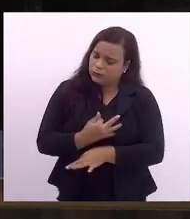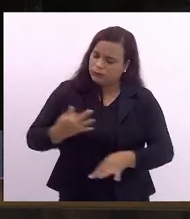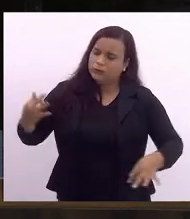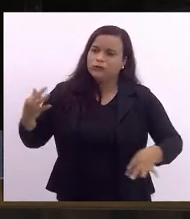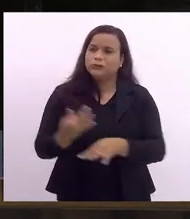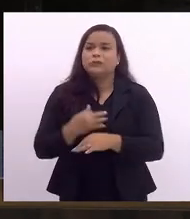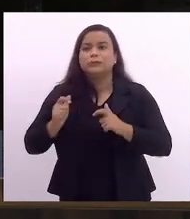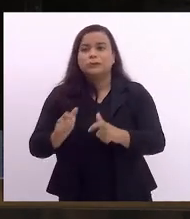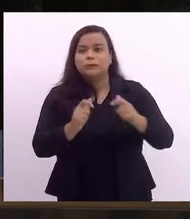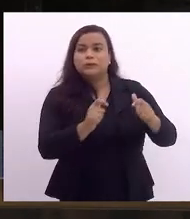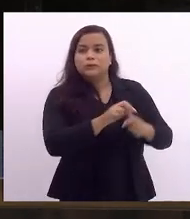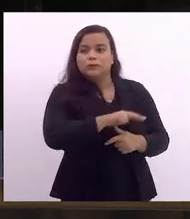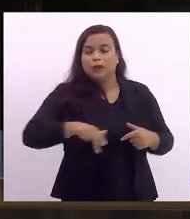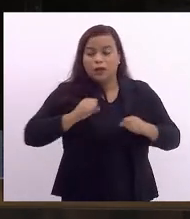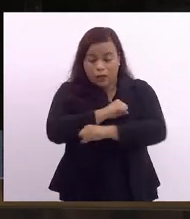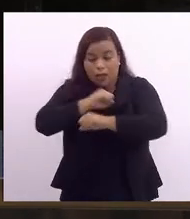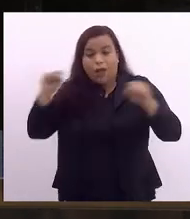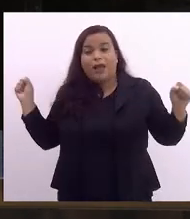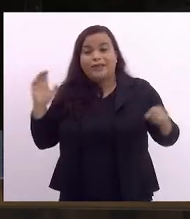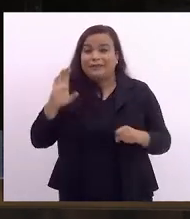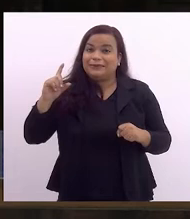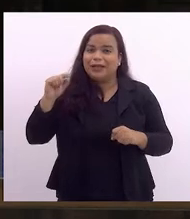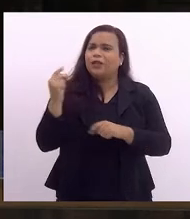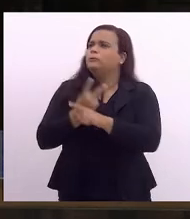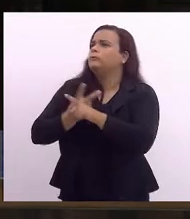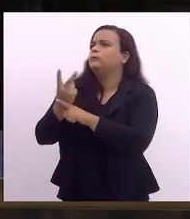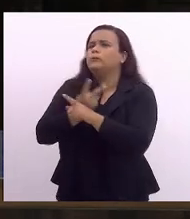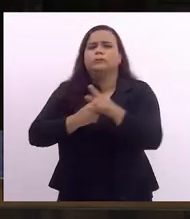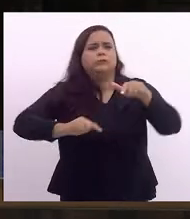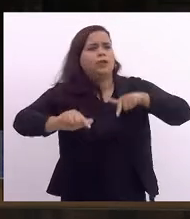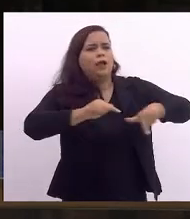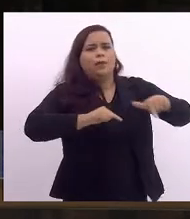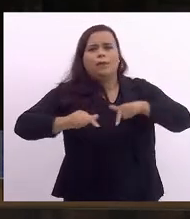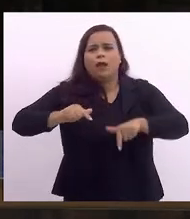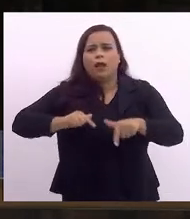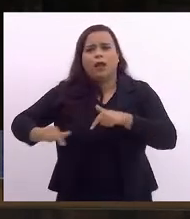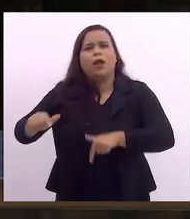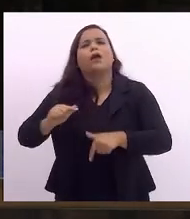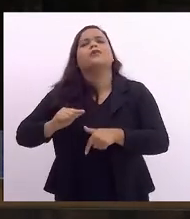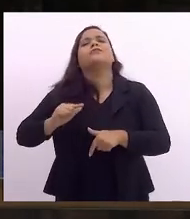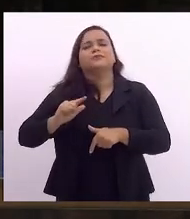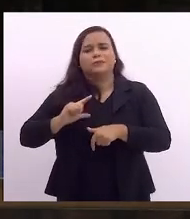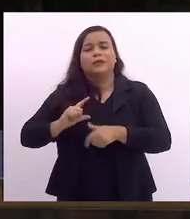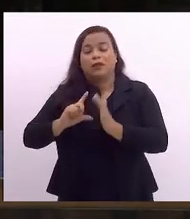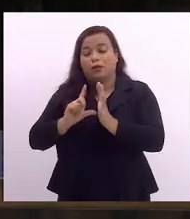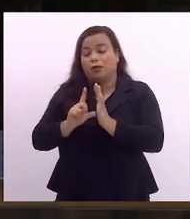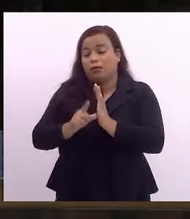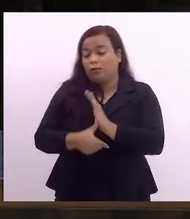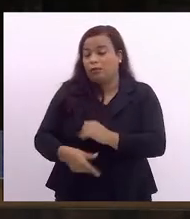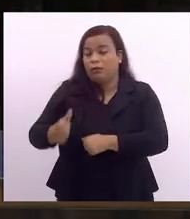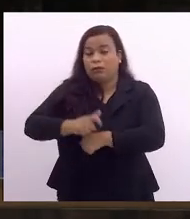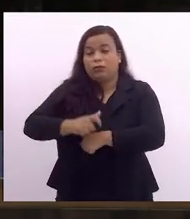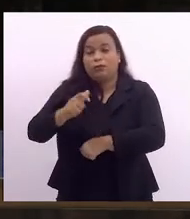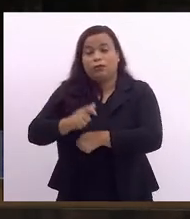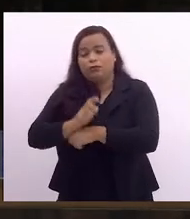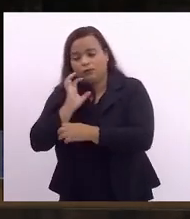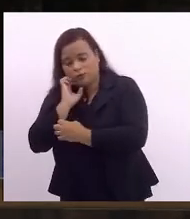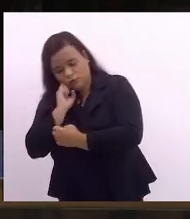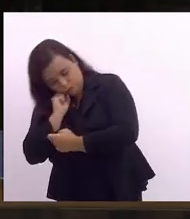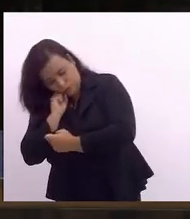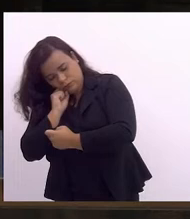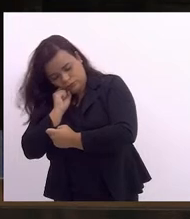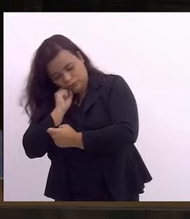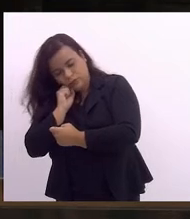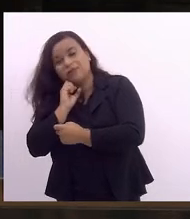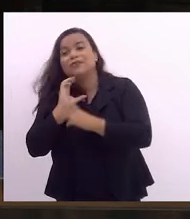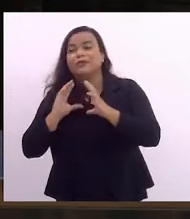territórios, acordando cedo em busca de trabalho, mas indo dormir tarde também, muitas vezes, em busca de sonhos.